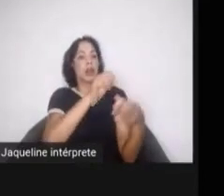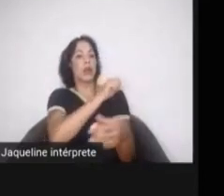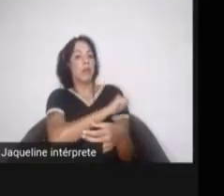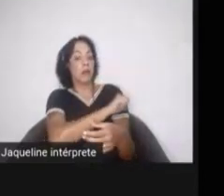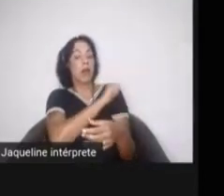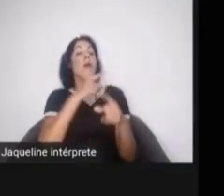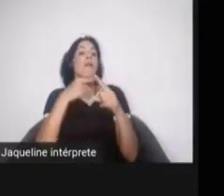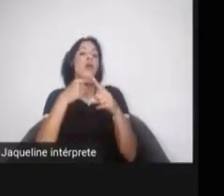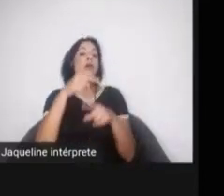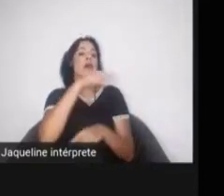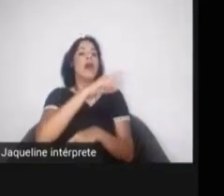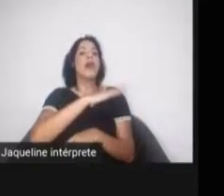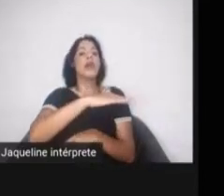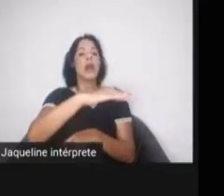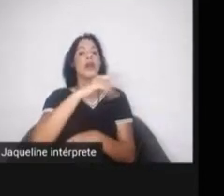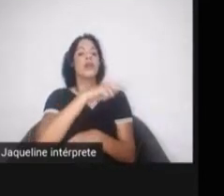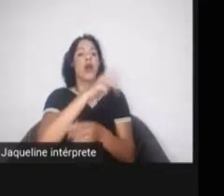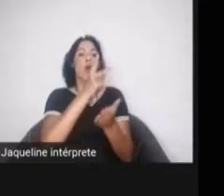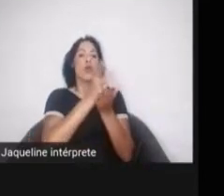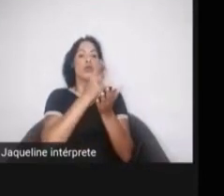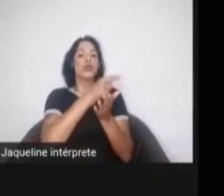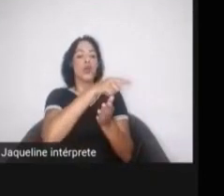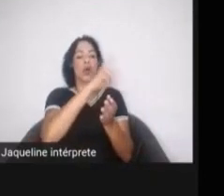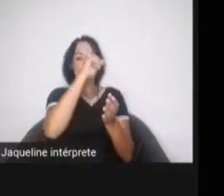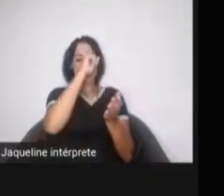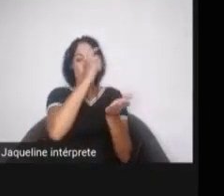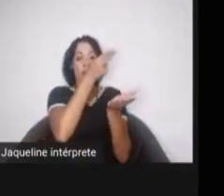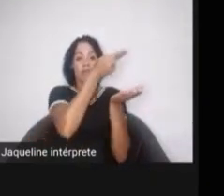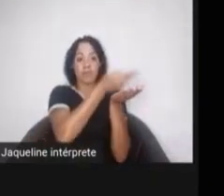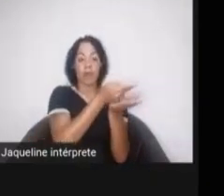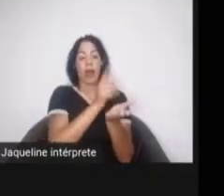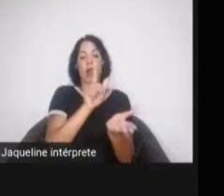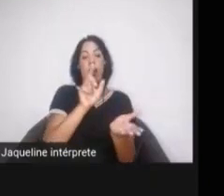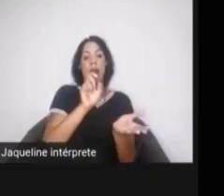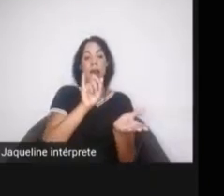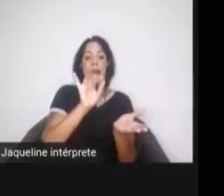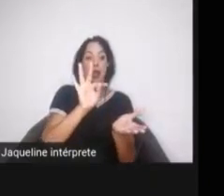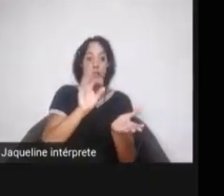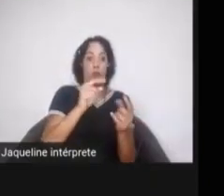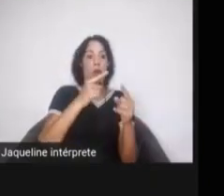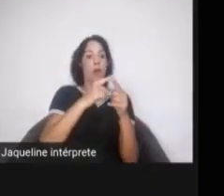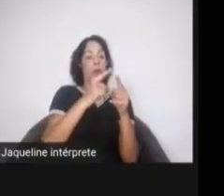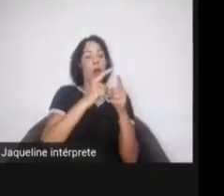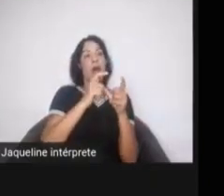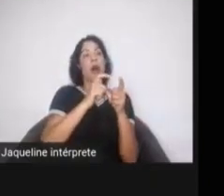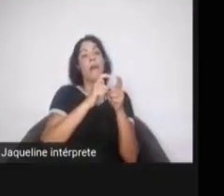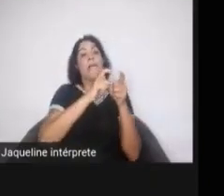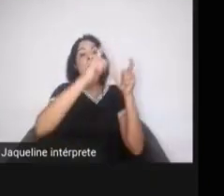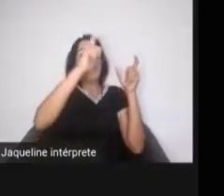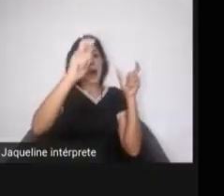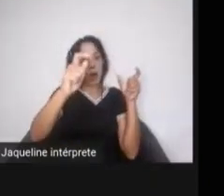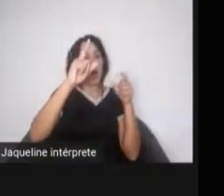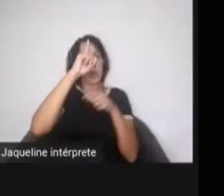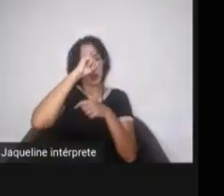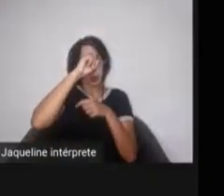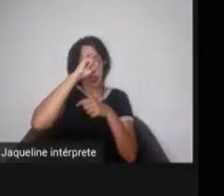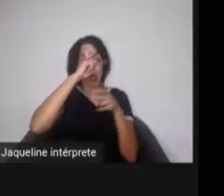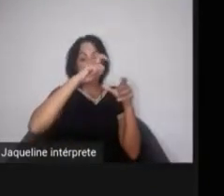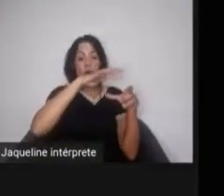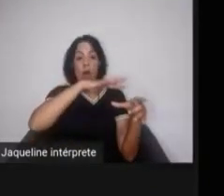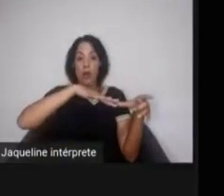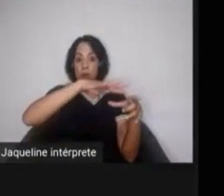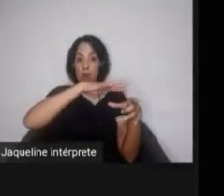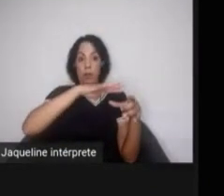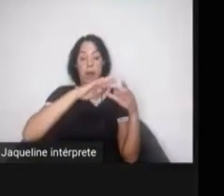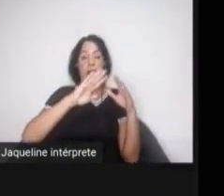terem no leito, porque geralmente a maior parte dos hospitais também o espaço das classes também não pôde